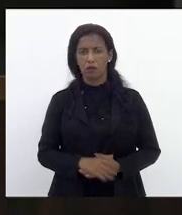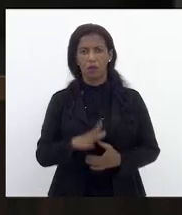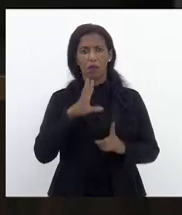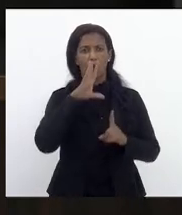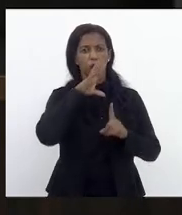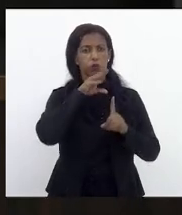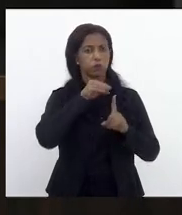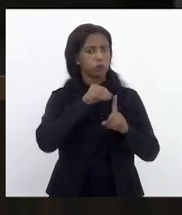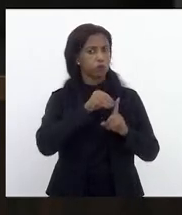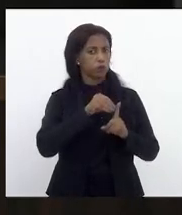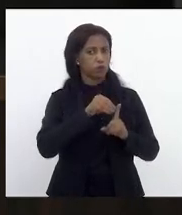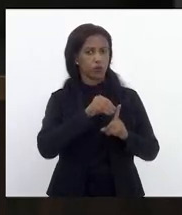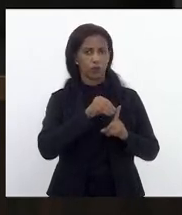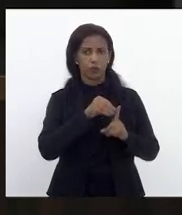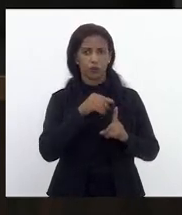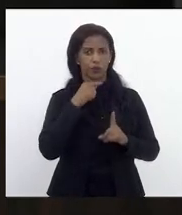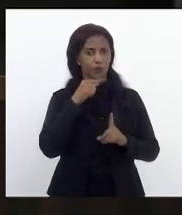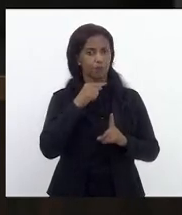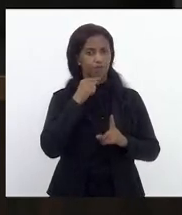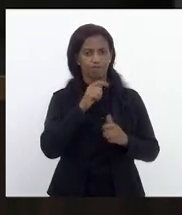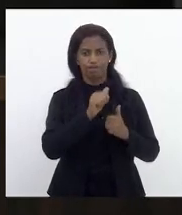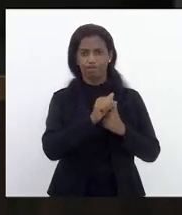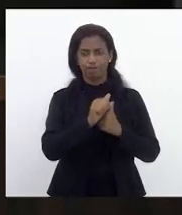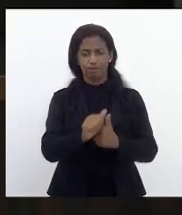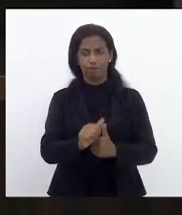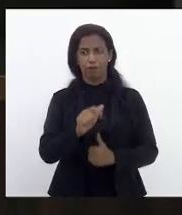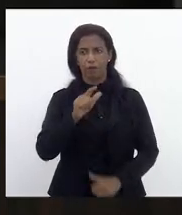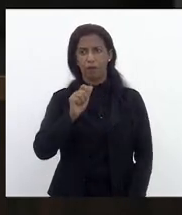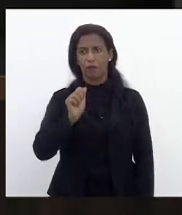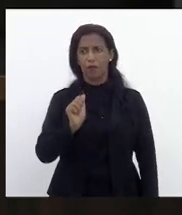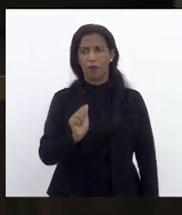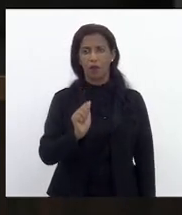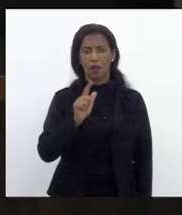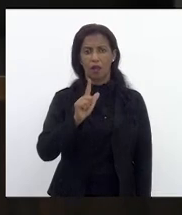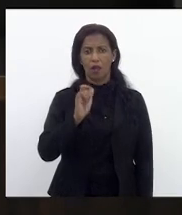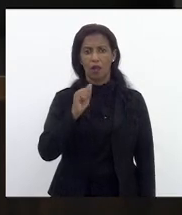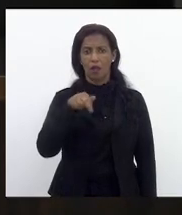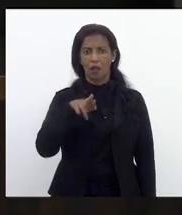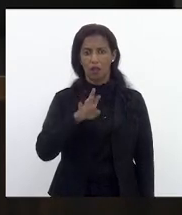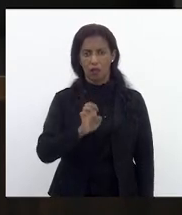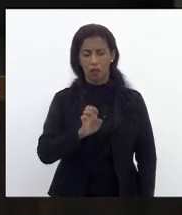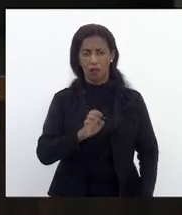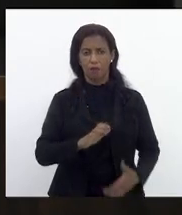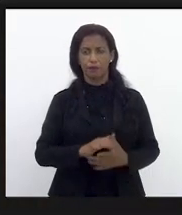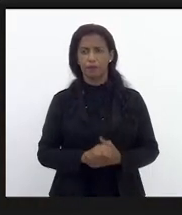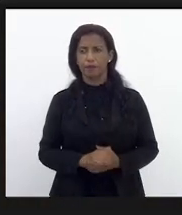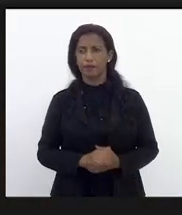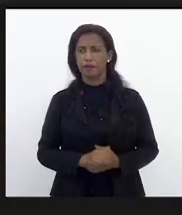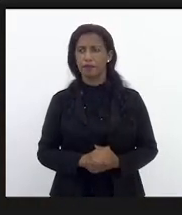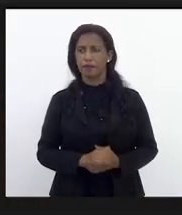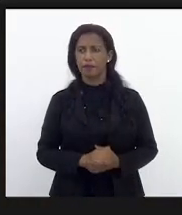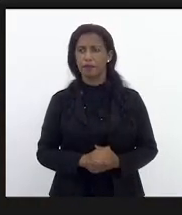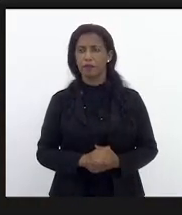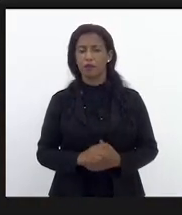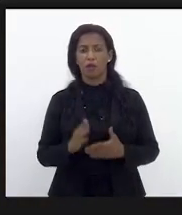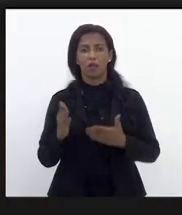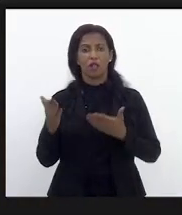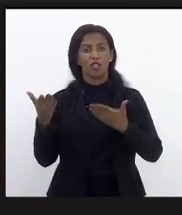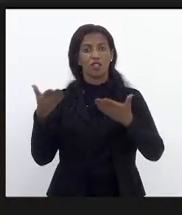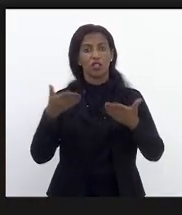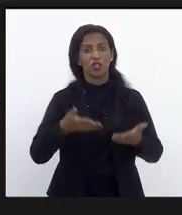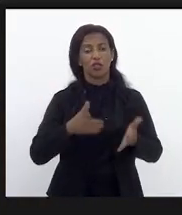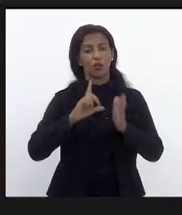mudo não toda acompanhada Oi Aline Cavalcante w Hall é só que nós recebemos o link e as